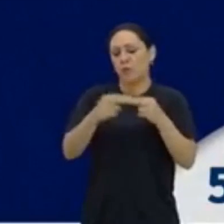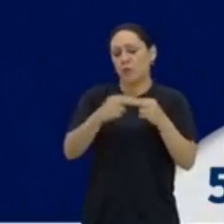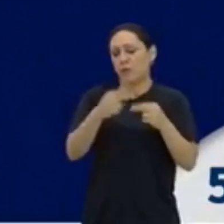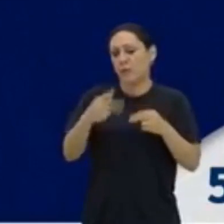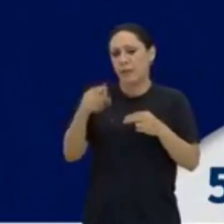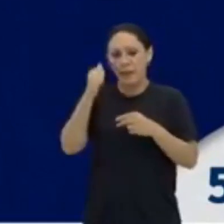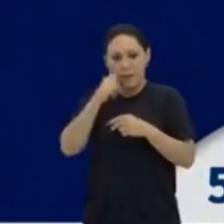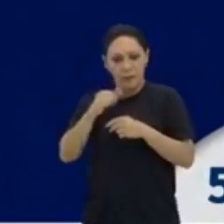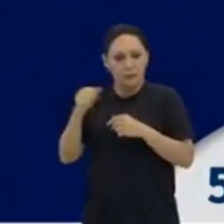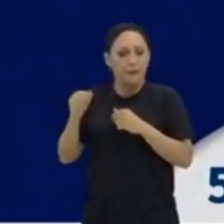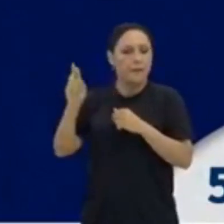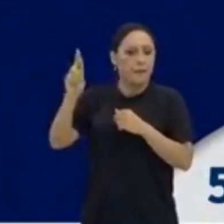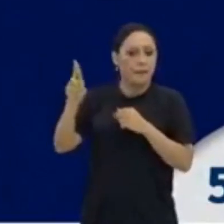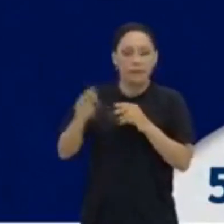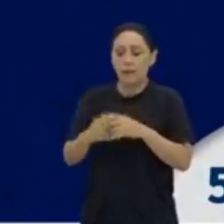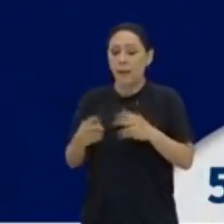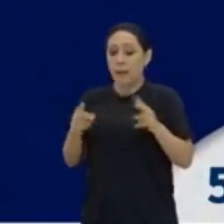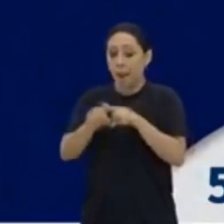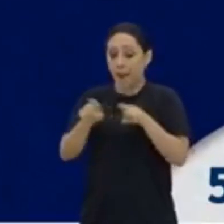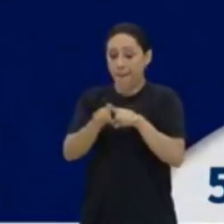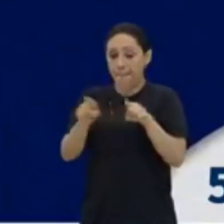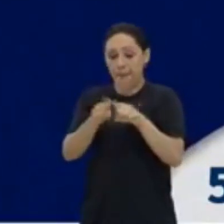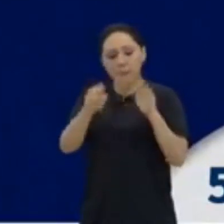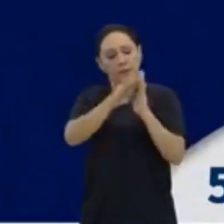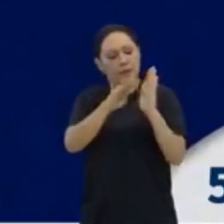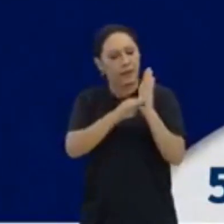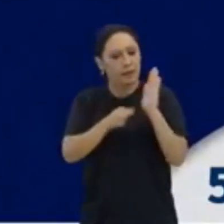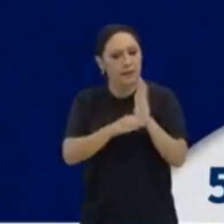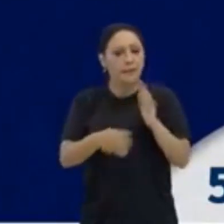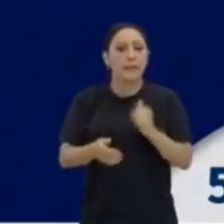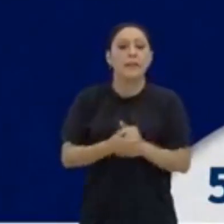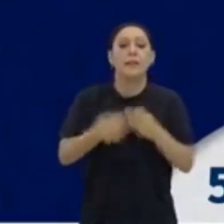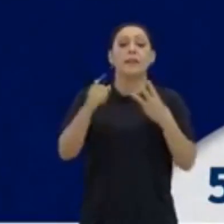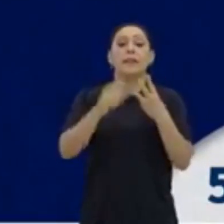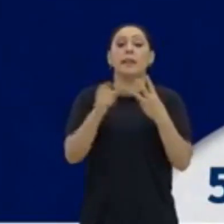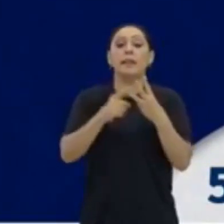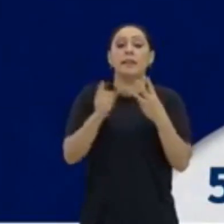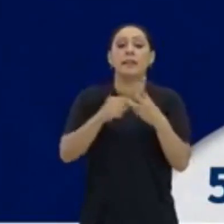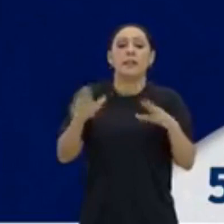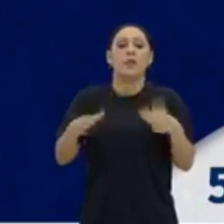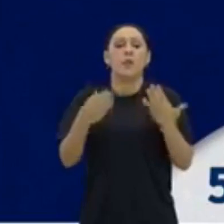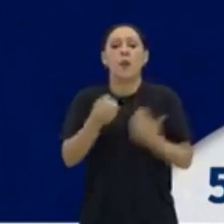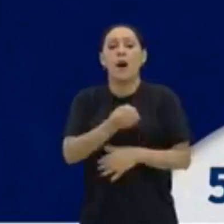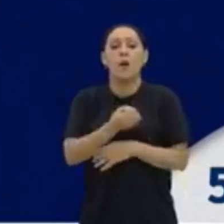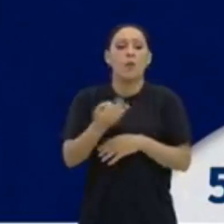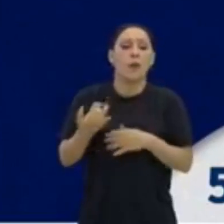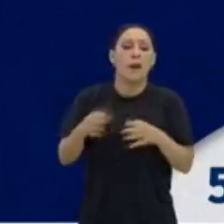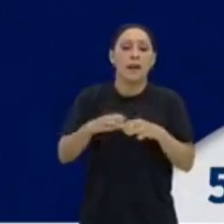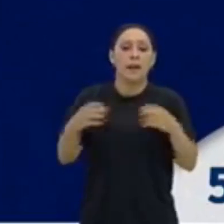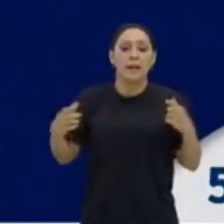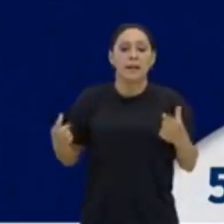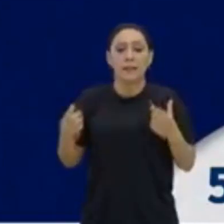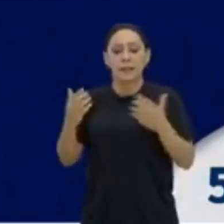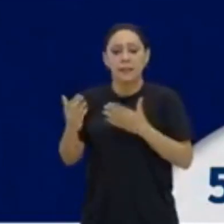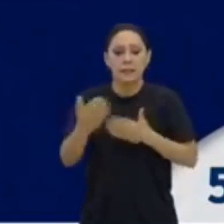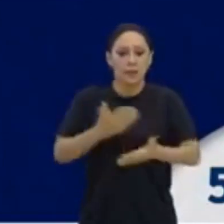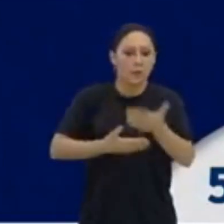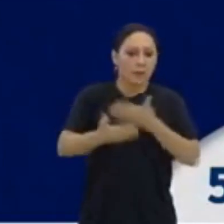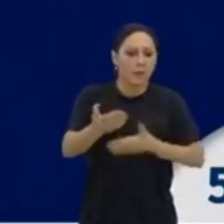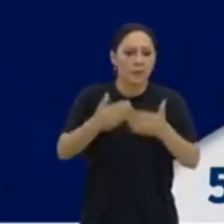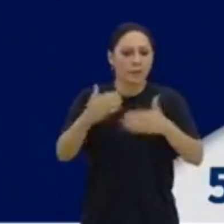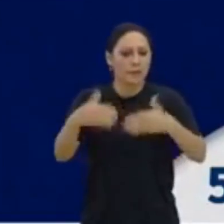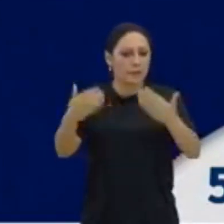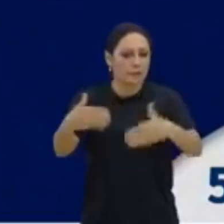receita? E a terceira pergunta, qual a grandeza envolvida no processo de medição do óleo de